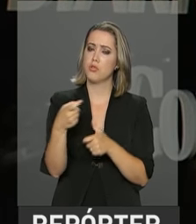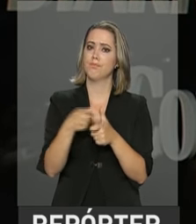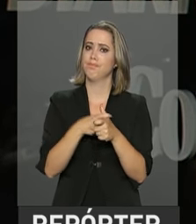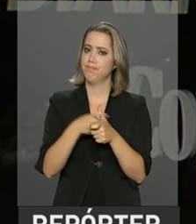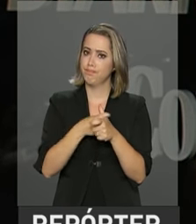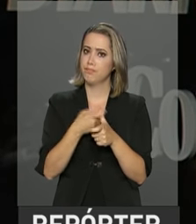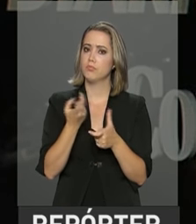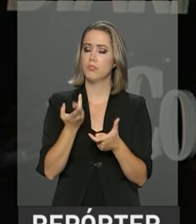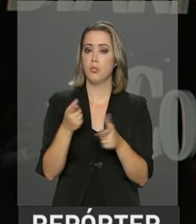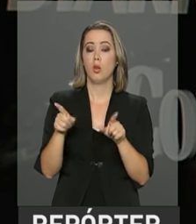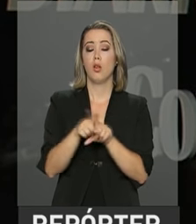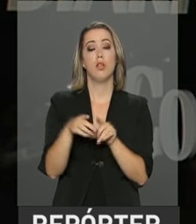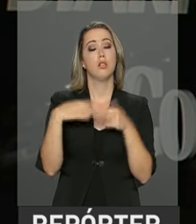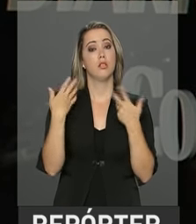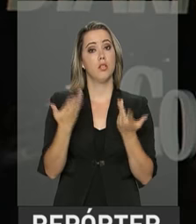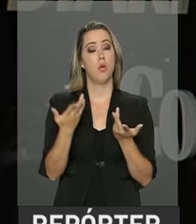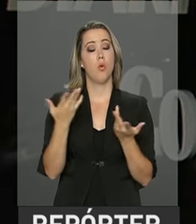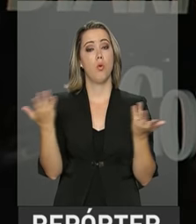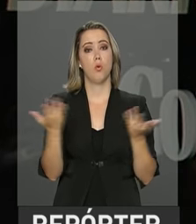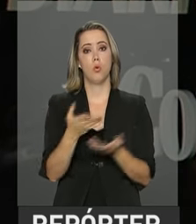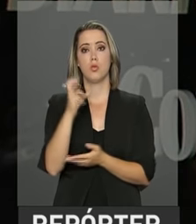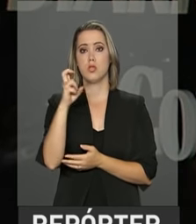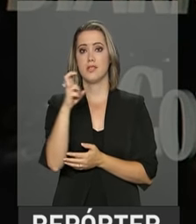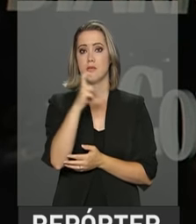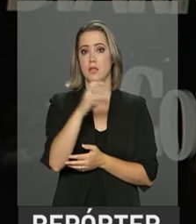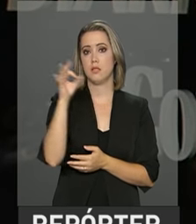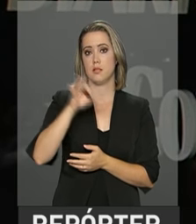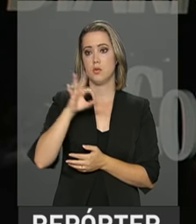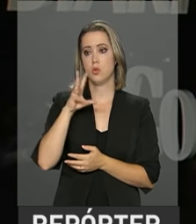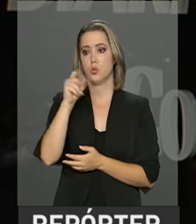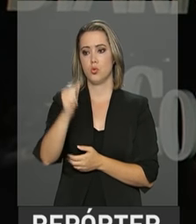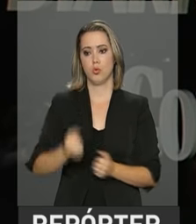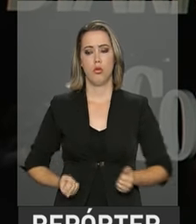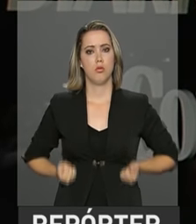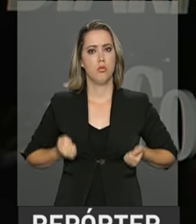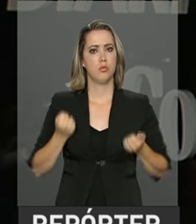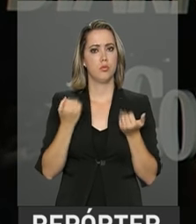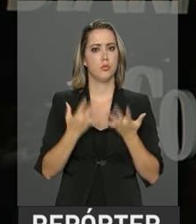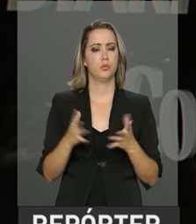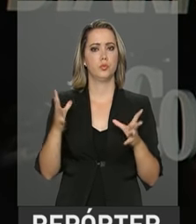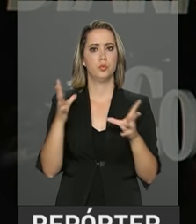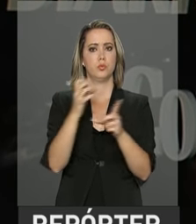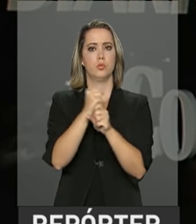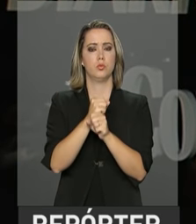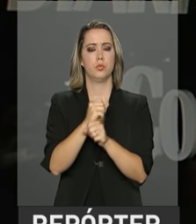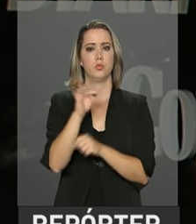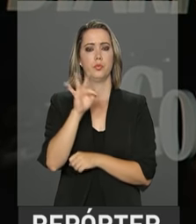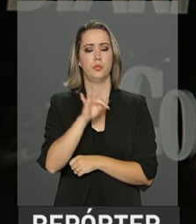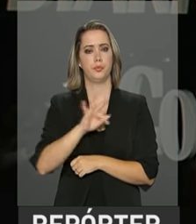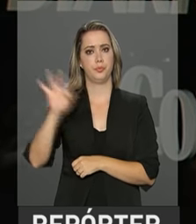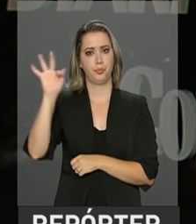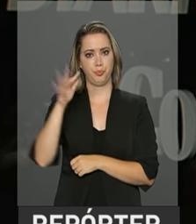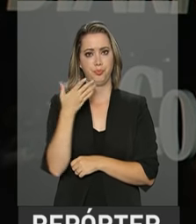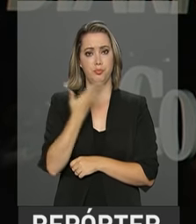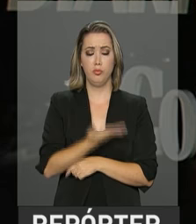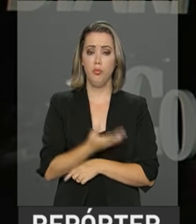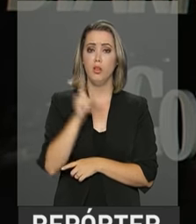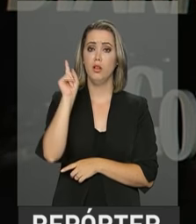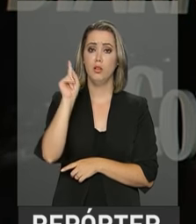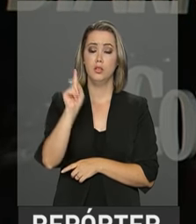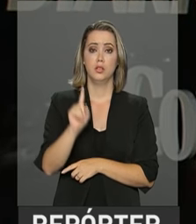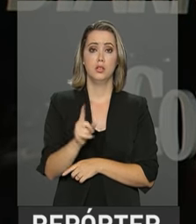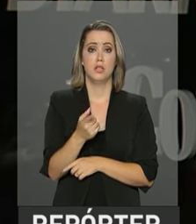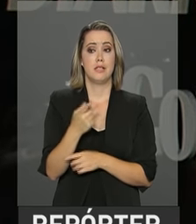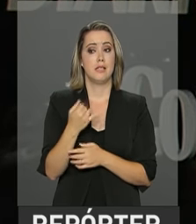atualmente ela responde por 55% de todos os gastos do orçamento federal. Segundo Diogo Oliveira, essa reforma